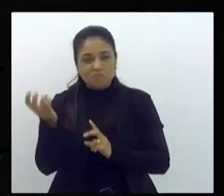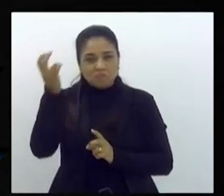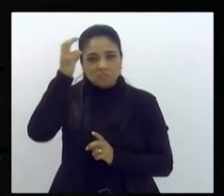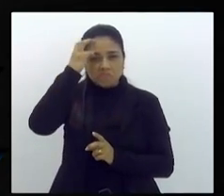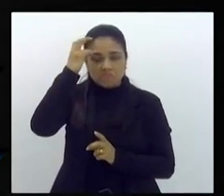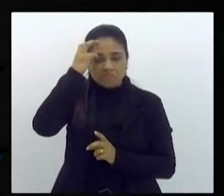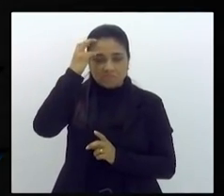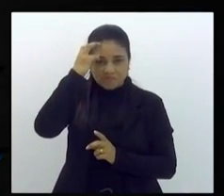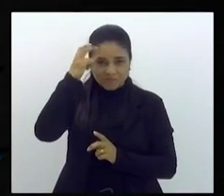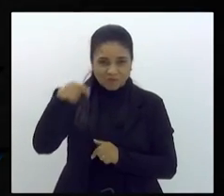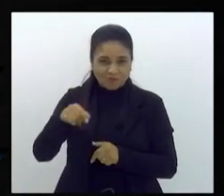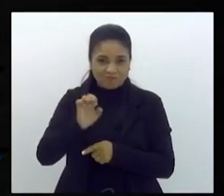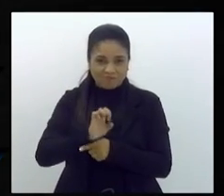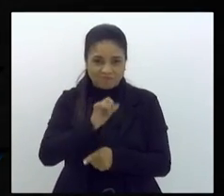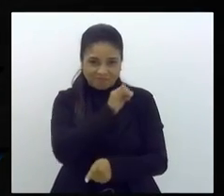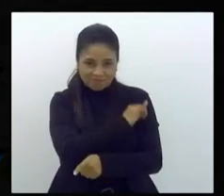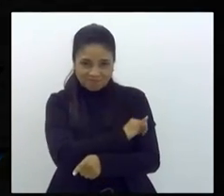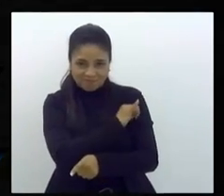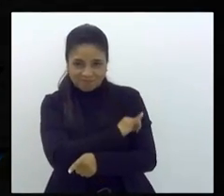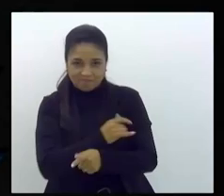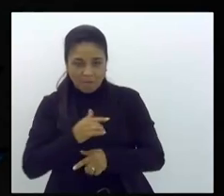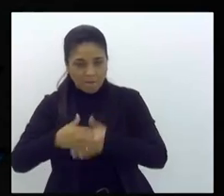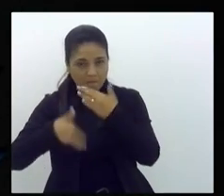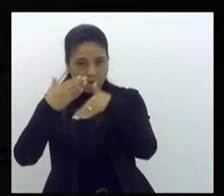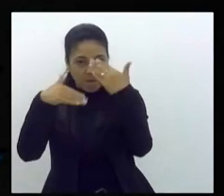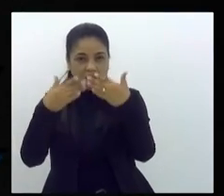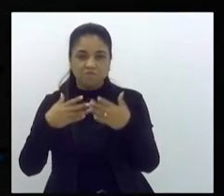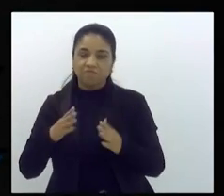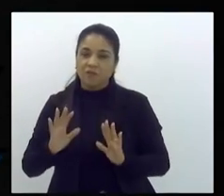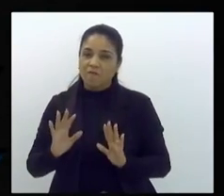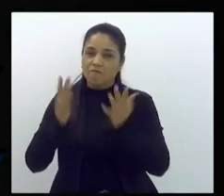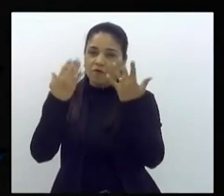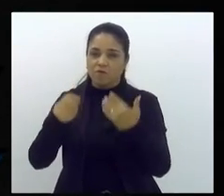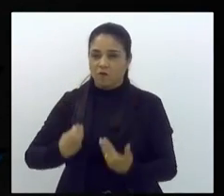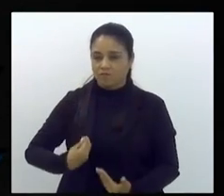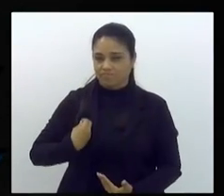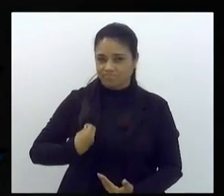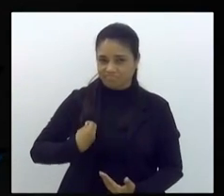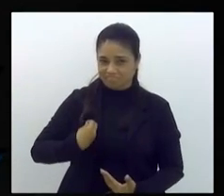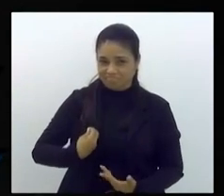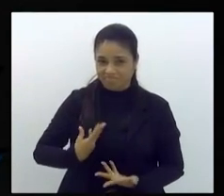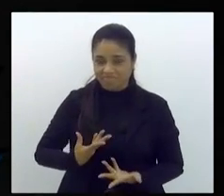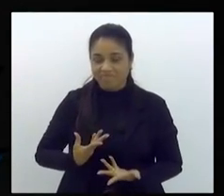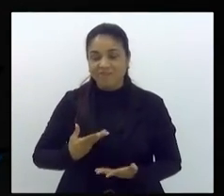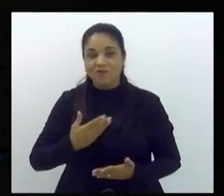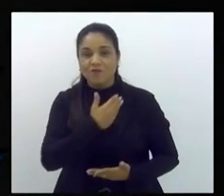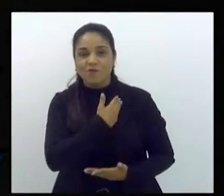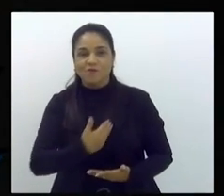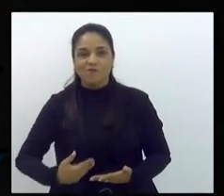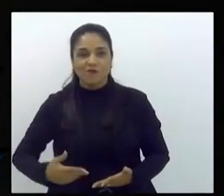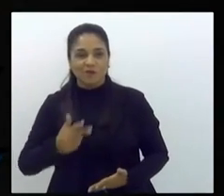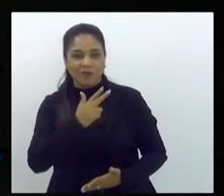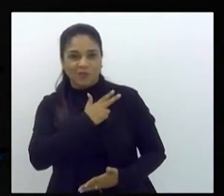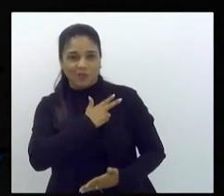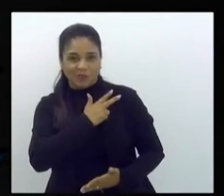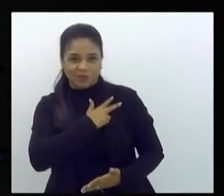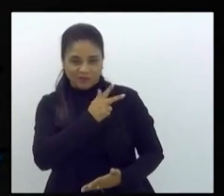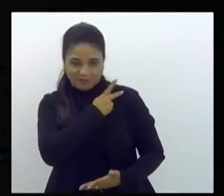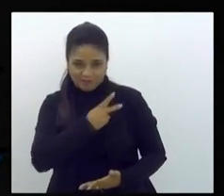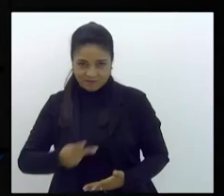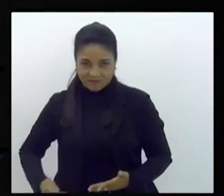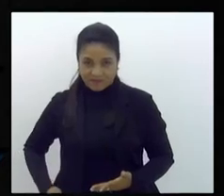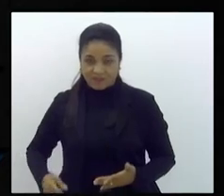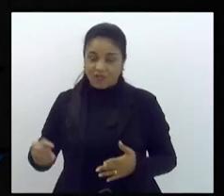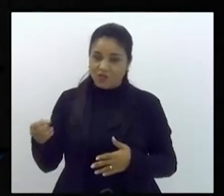então quero agradecer vamos em frente Viva o governo do nosso presidente Lula e as boas novas não só